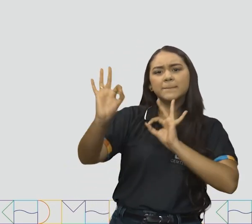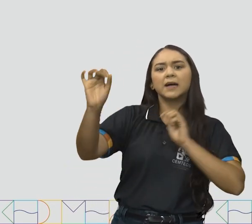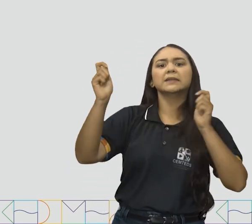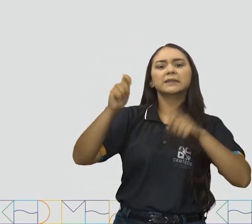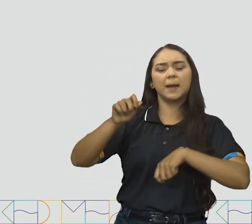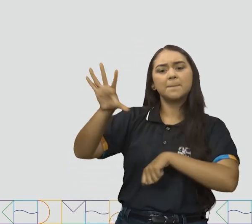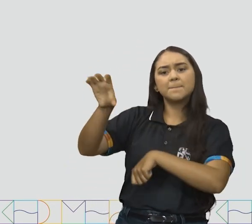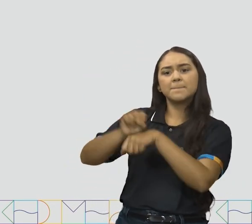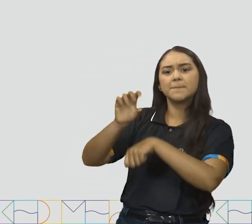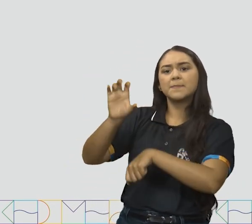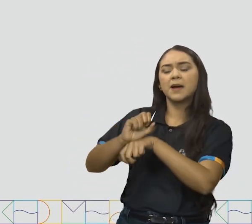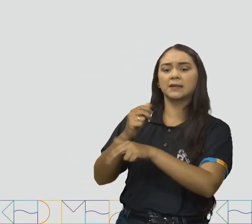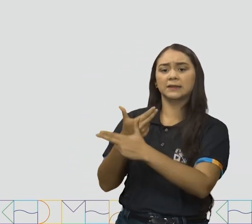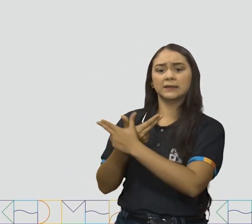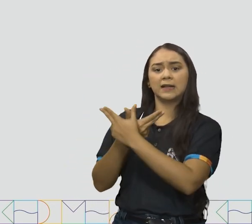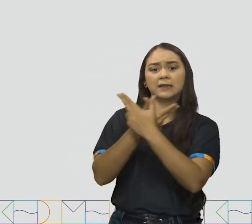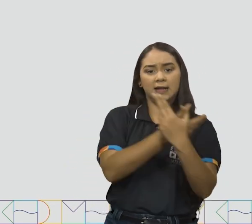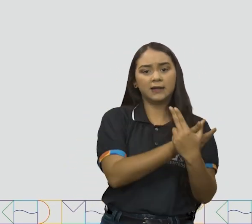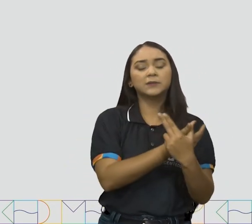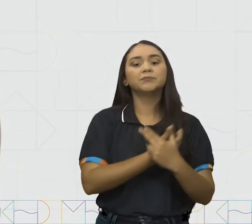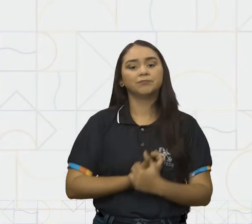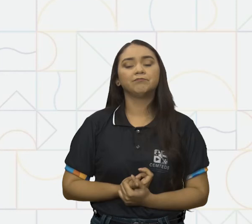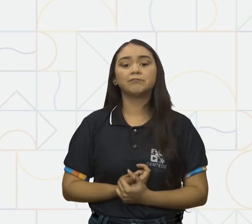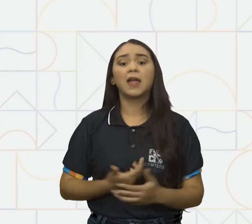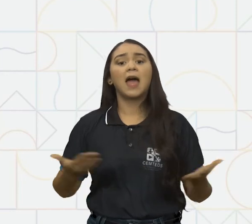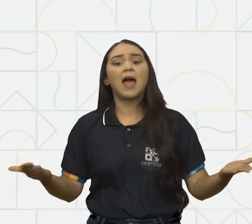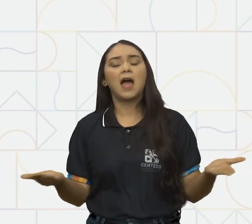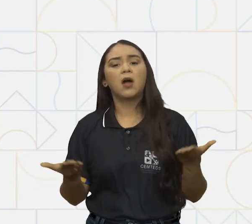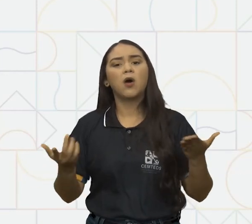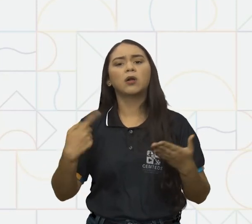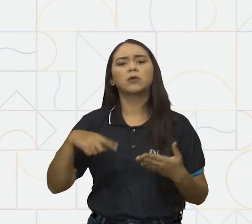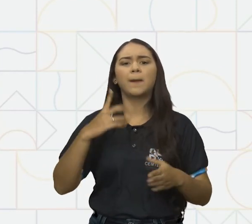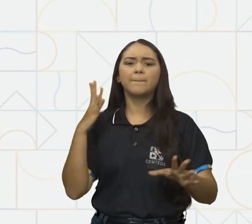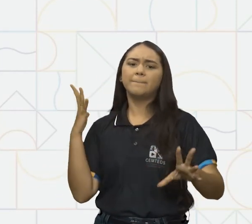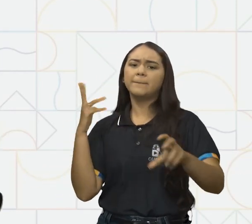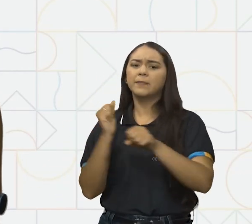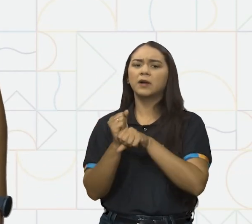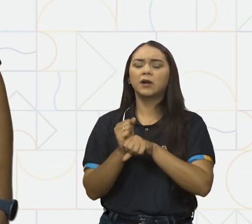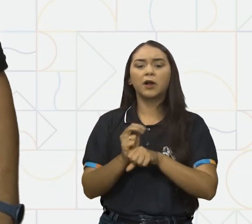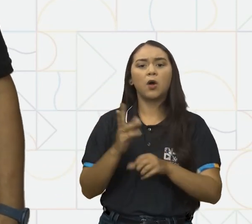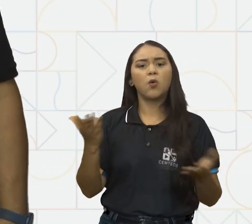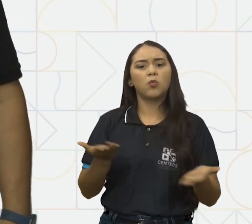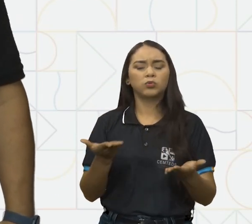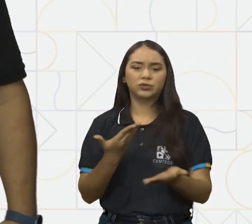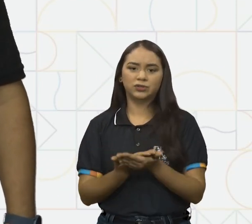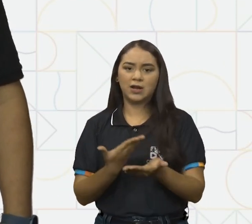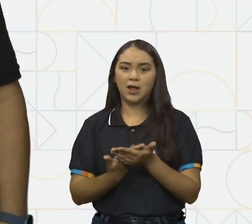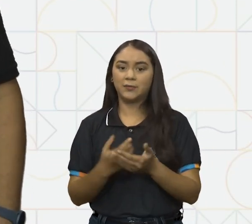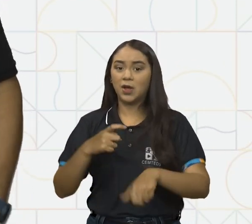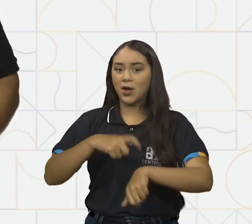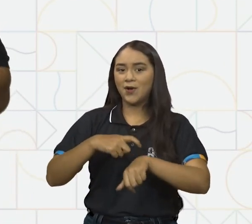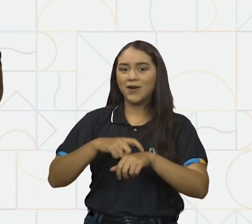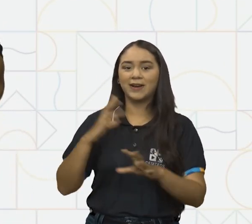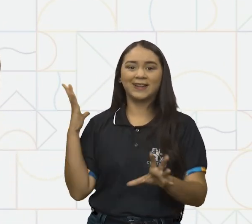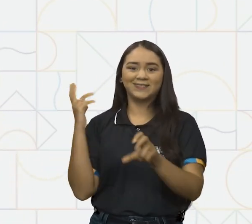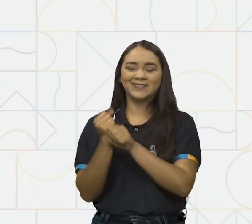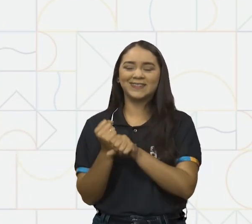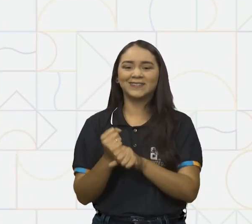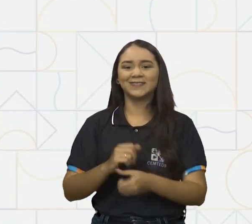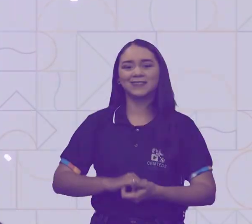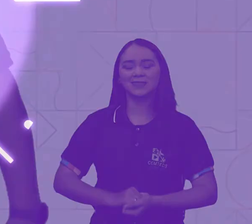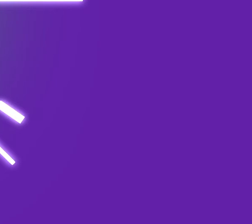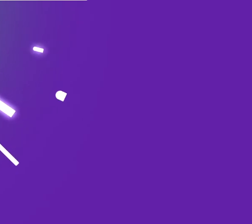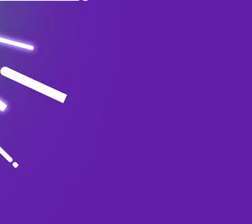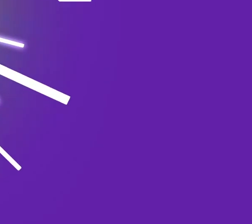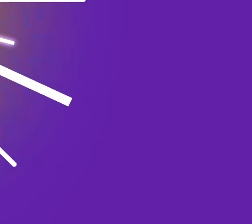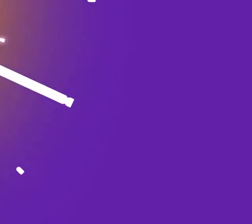distância, através de sinais de satélites ou via rádio. Agora, vamos lembrar um pouco do que vimos na aula de hoje. Chegou a hora da